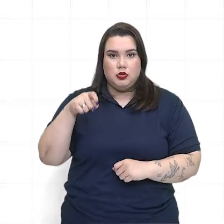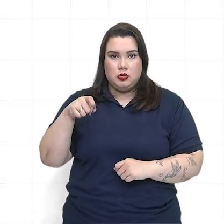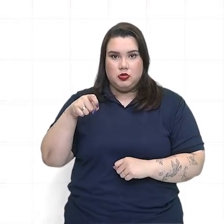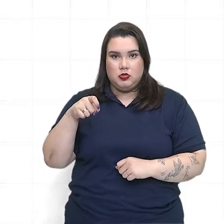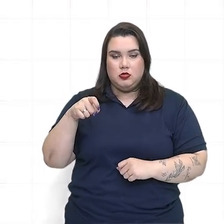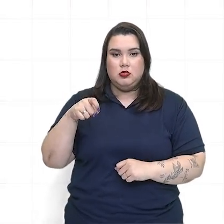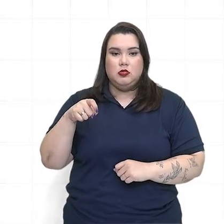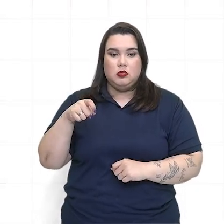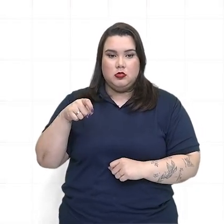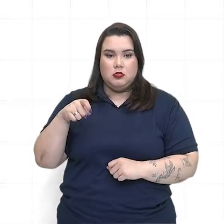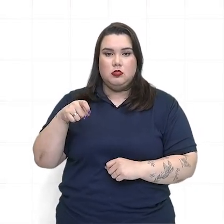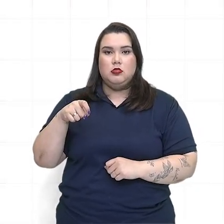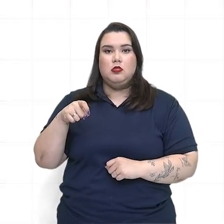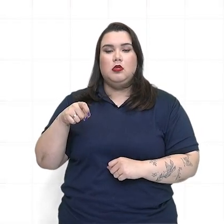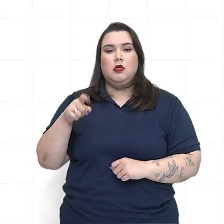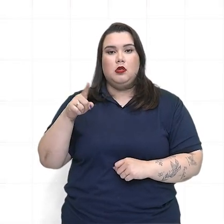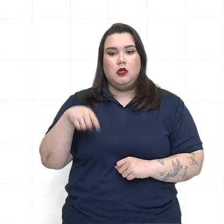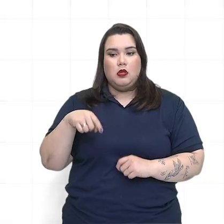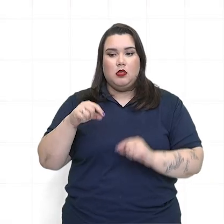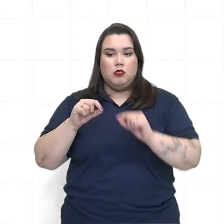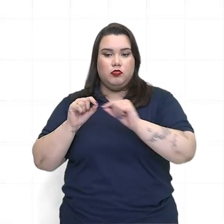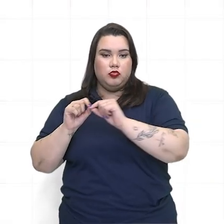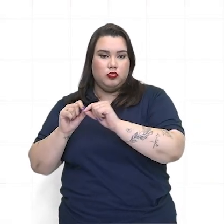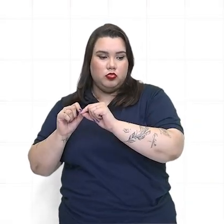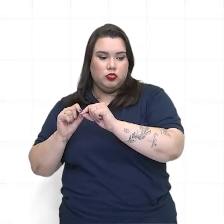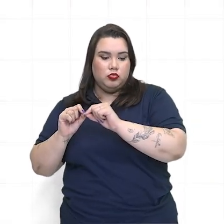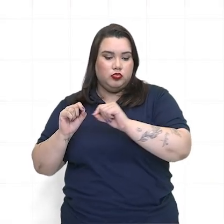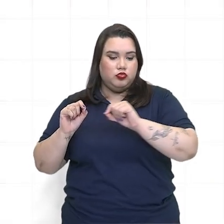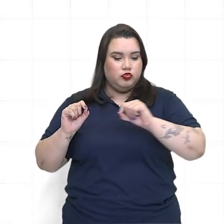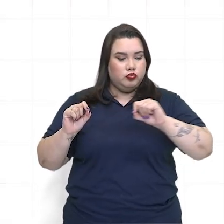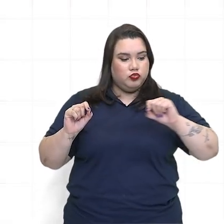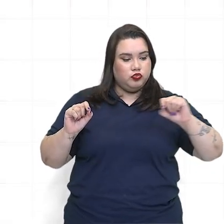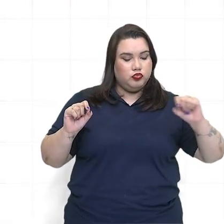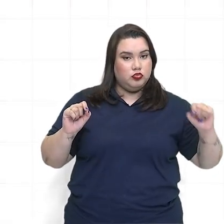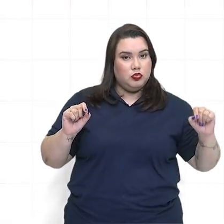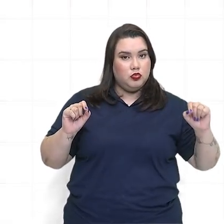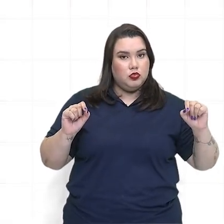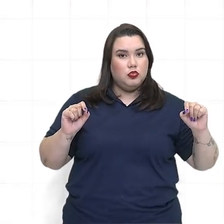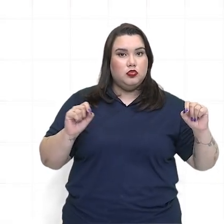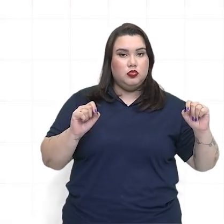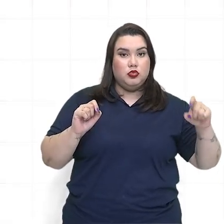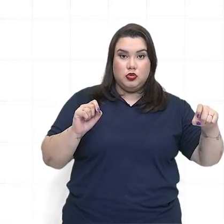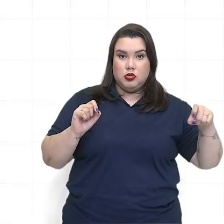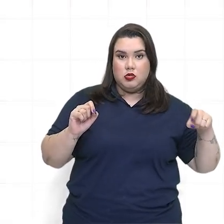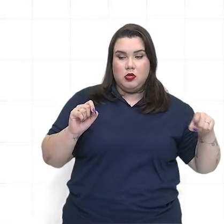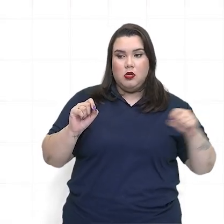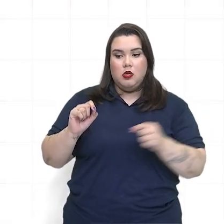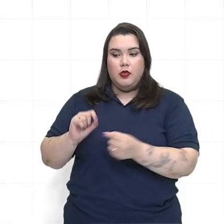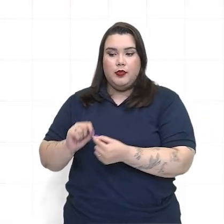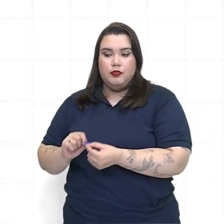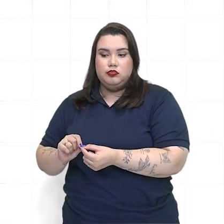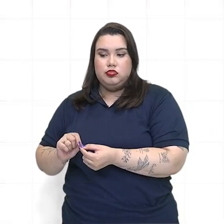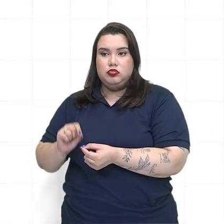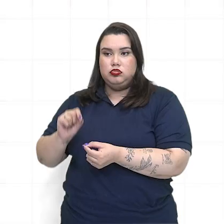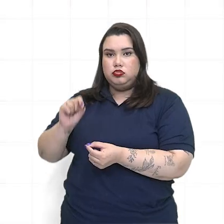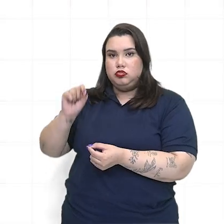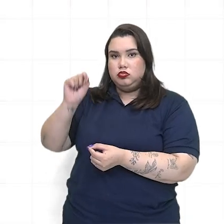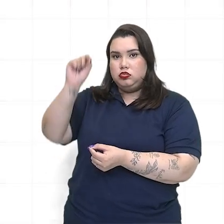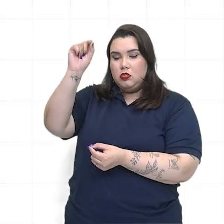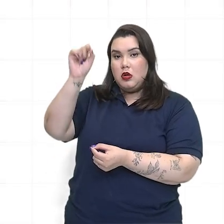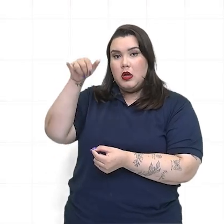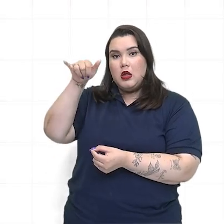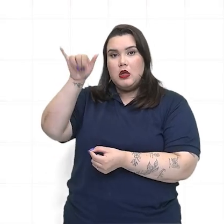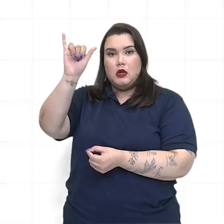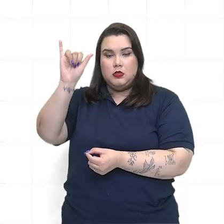x, que é o eixo das abscissas, e em relação a y, que é o eixo das